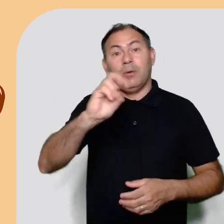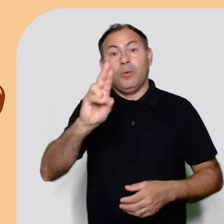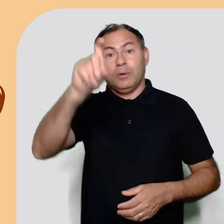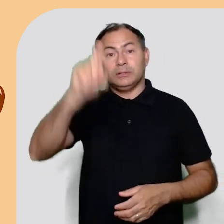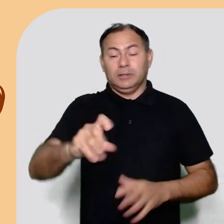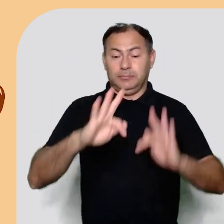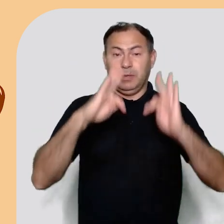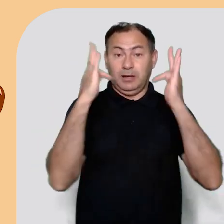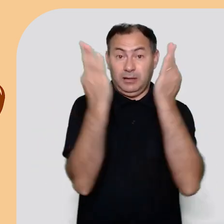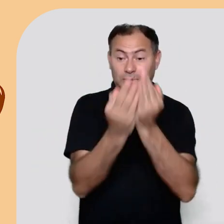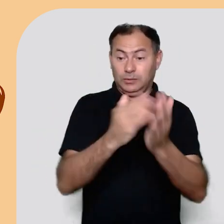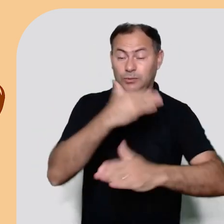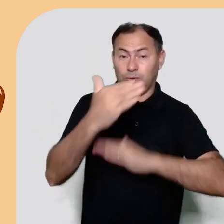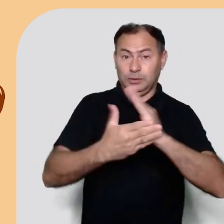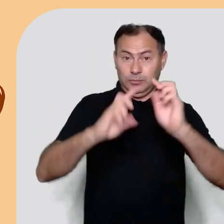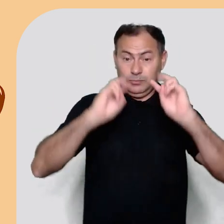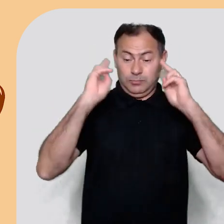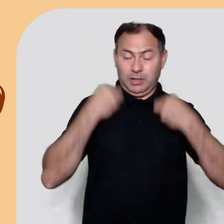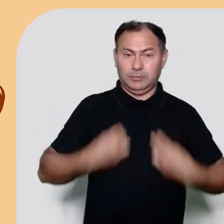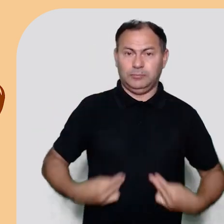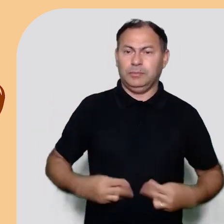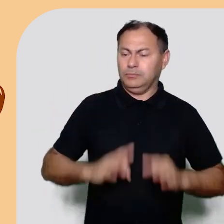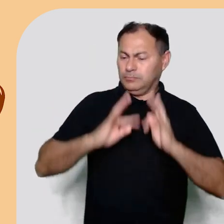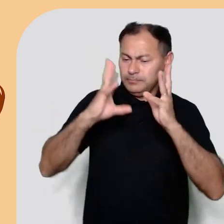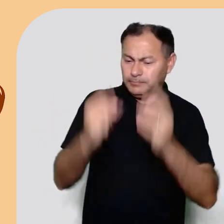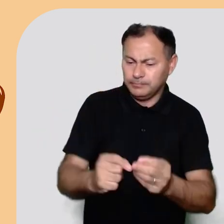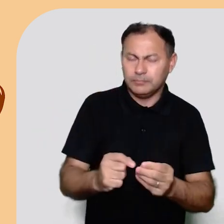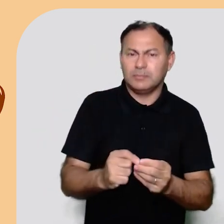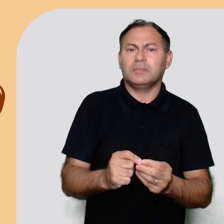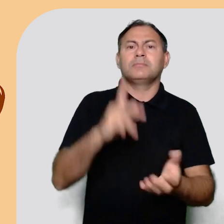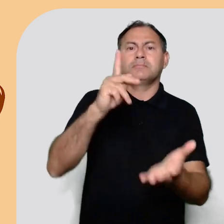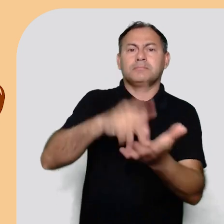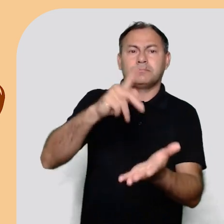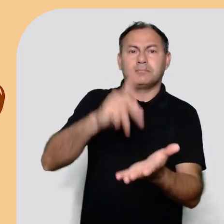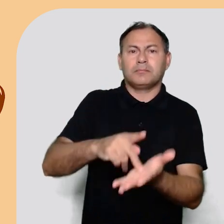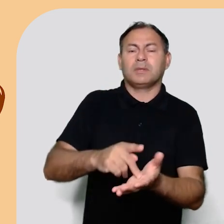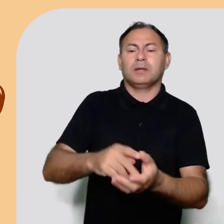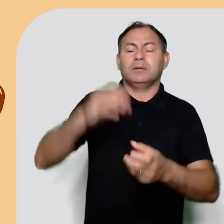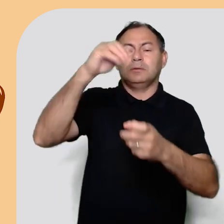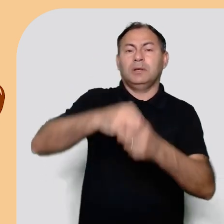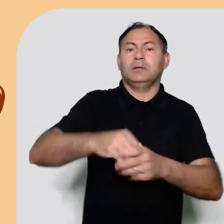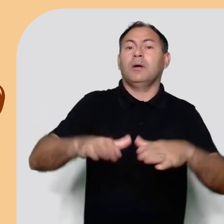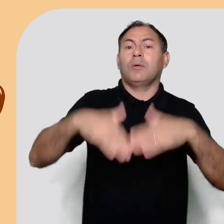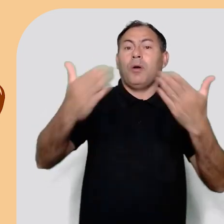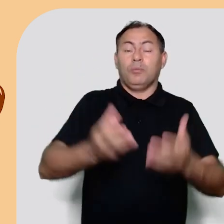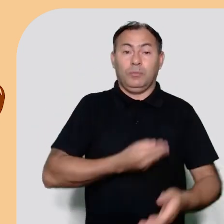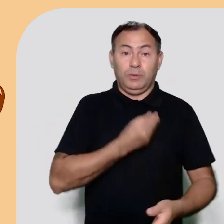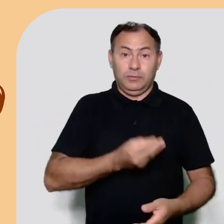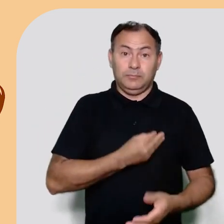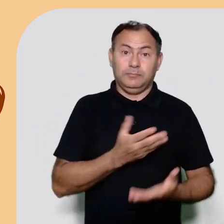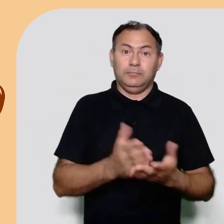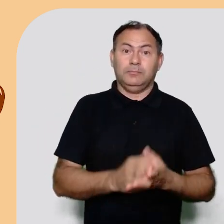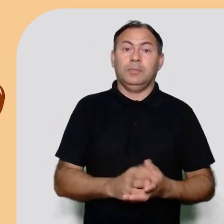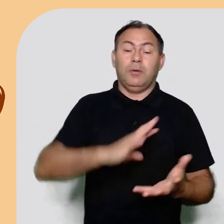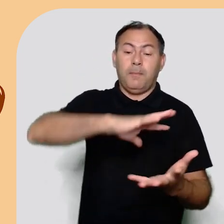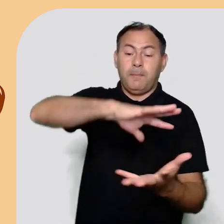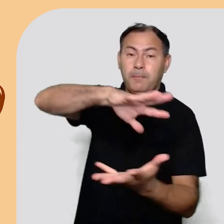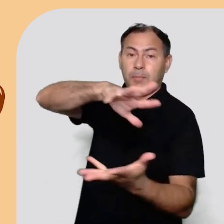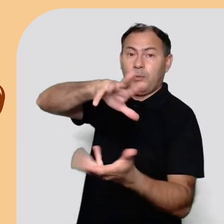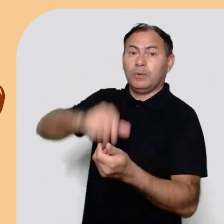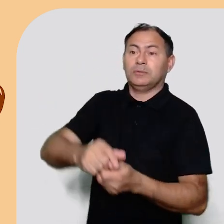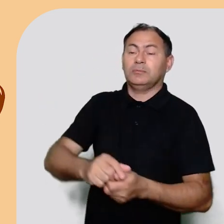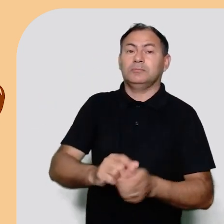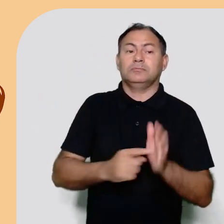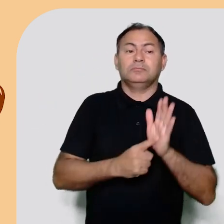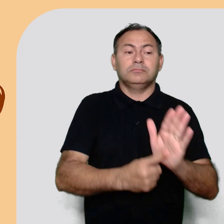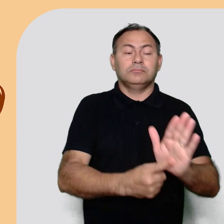seja, a família inteira humana, com todas as realidades no meio das quais vive, esse mundo que é